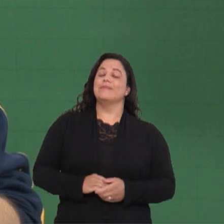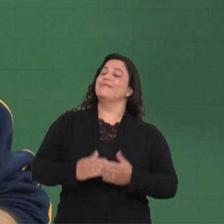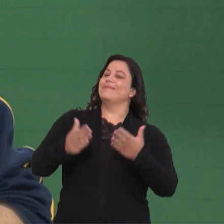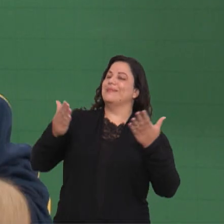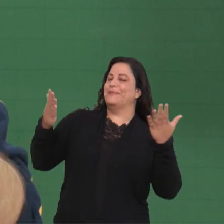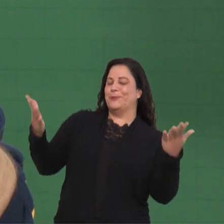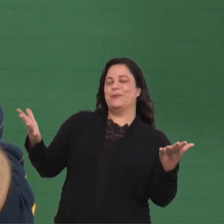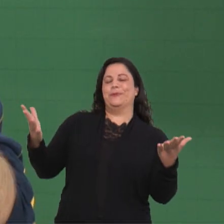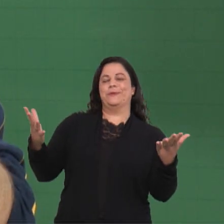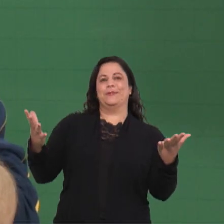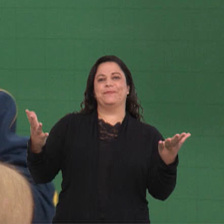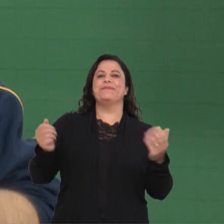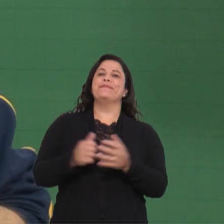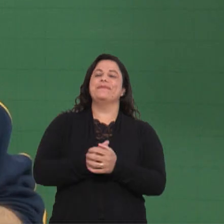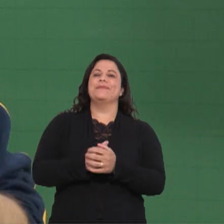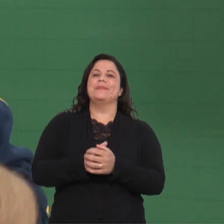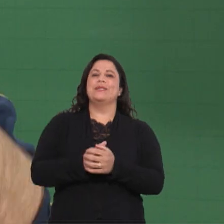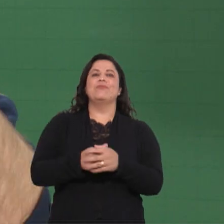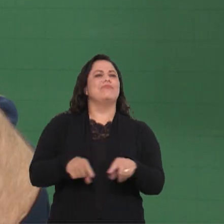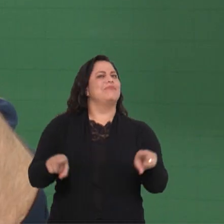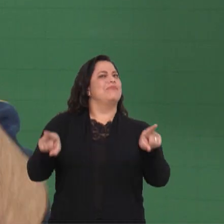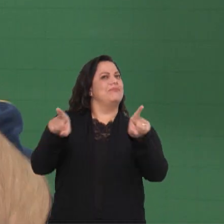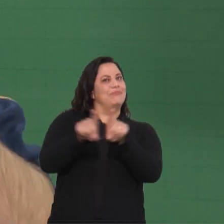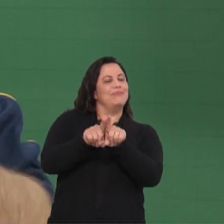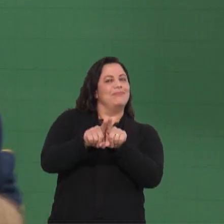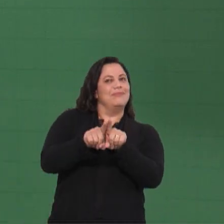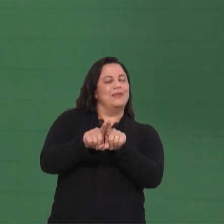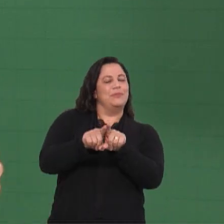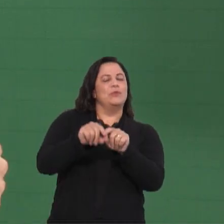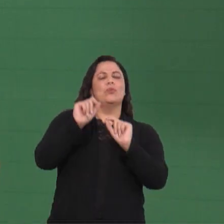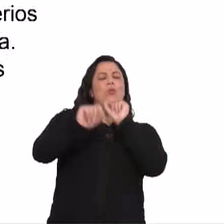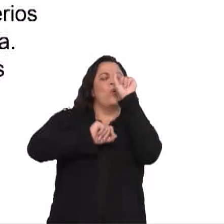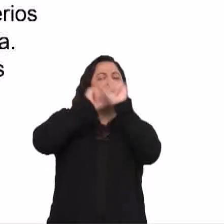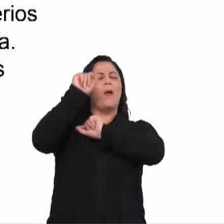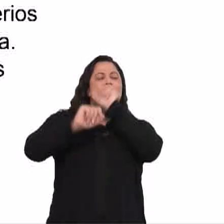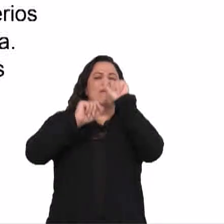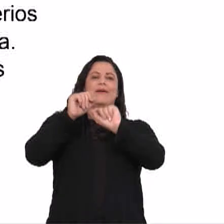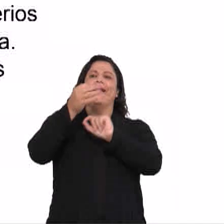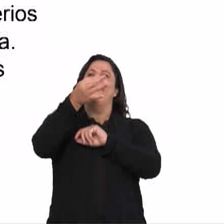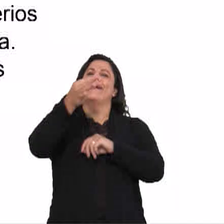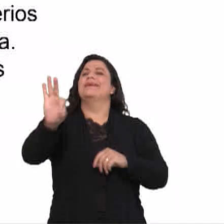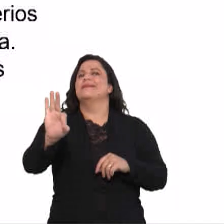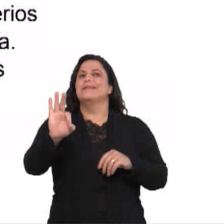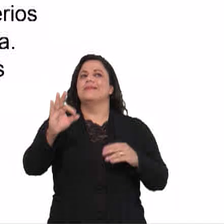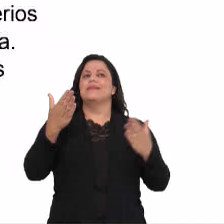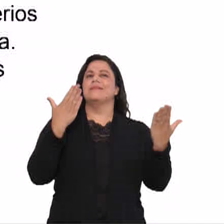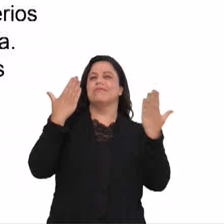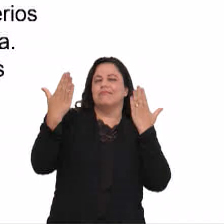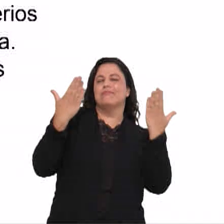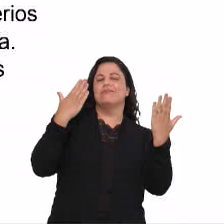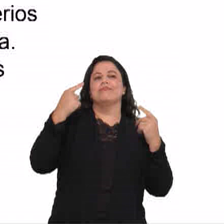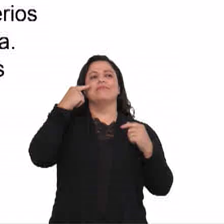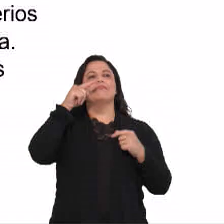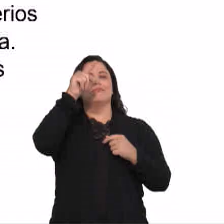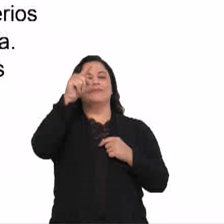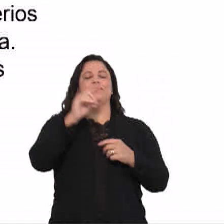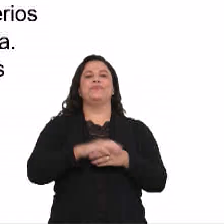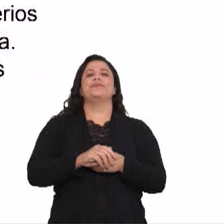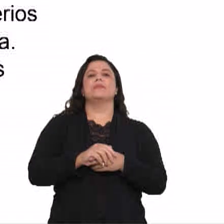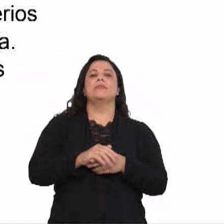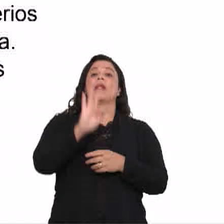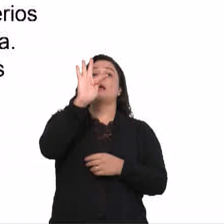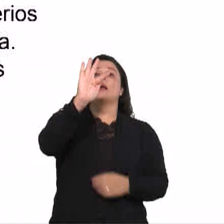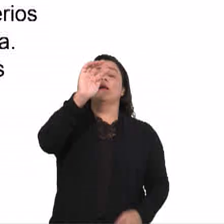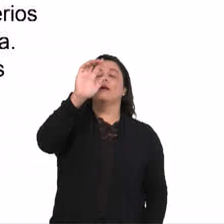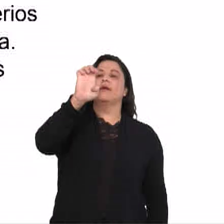Pessoas, olha só, vamos lá então para a alternativa correta? Então vamos analisar aqui essa questão. Filipe II da Macedônia